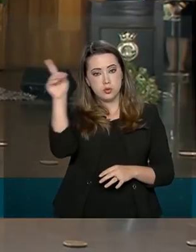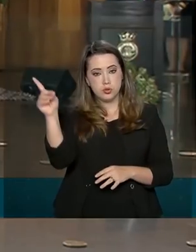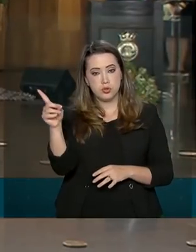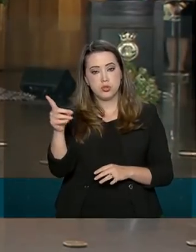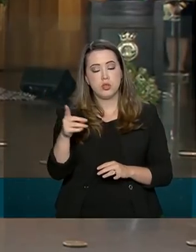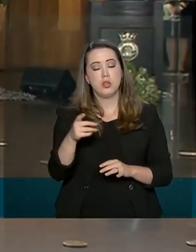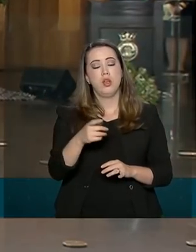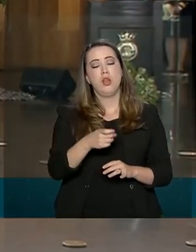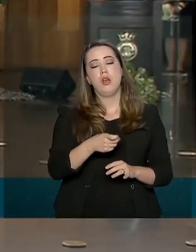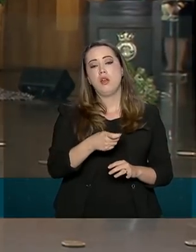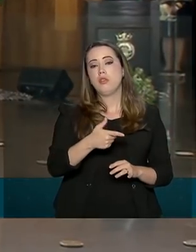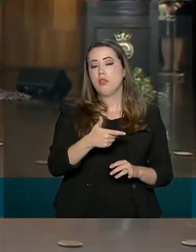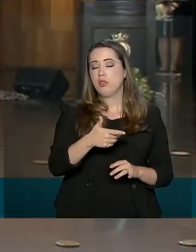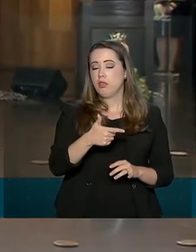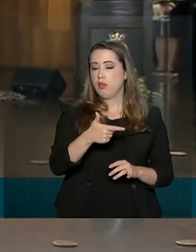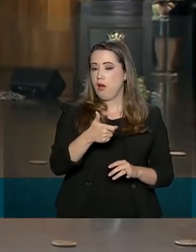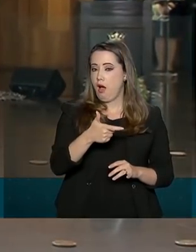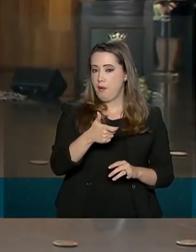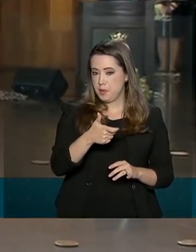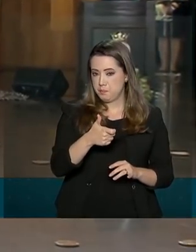Prezado ministro de Defesa,